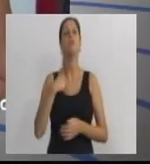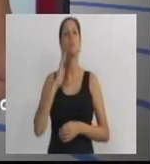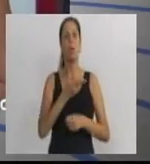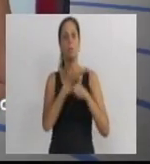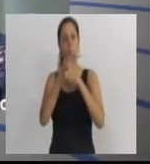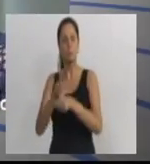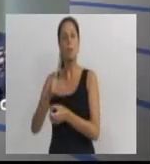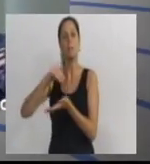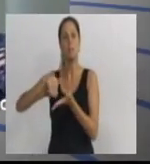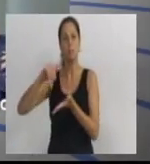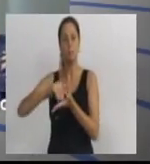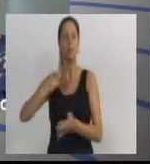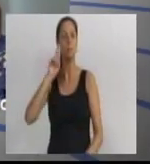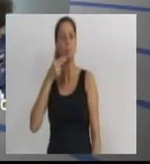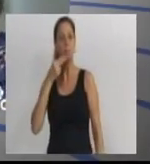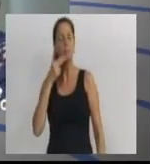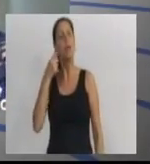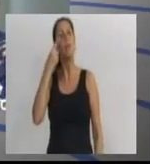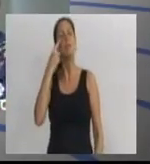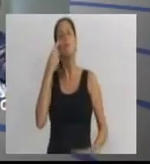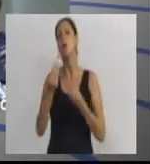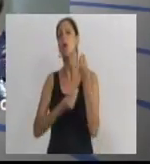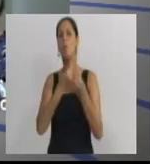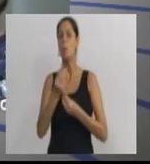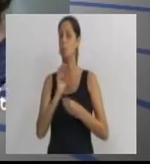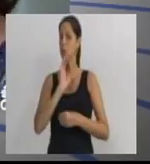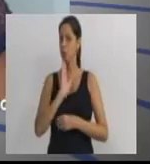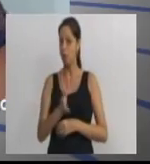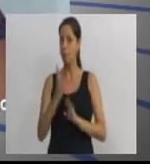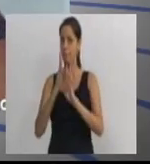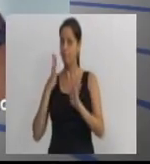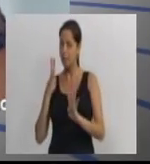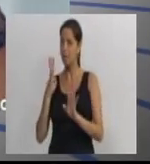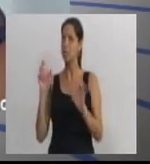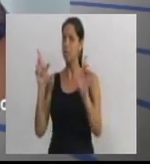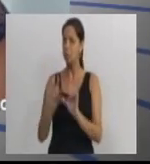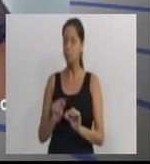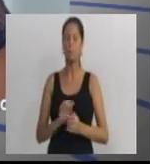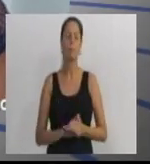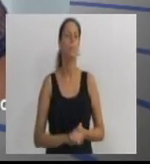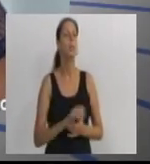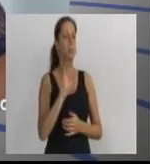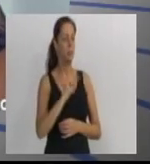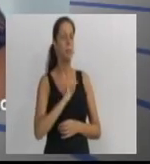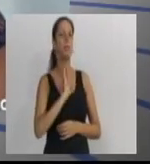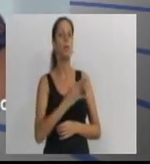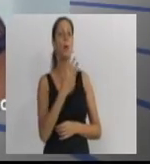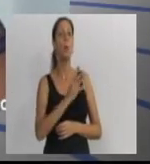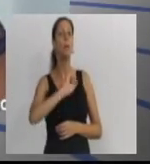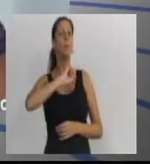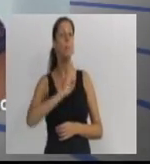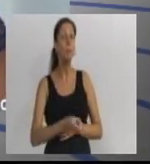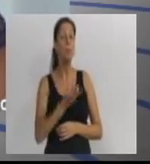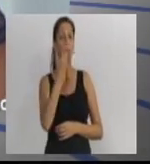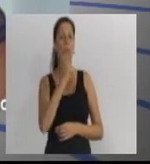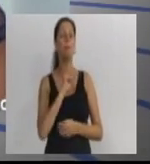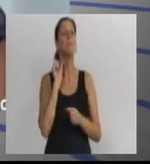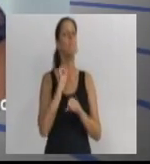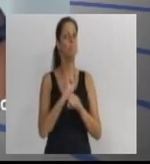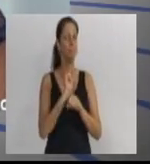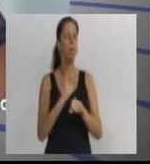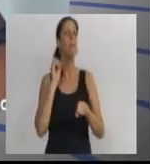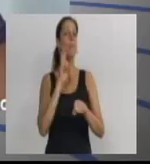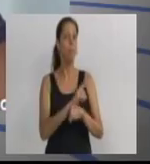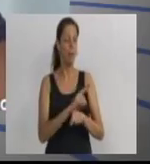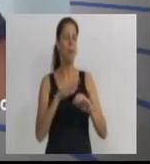secretária de Educação para saber se esse número dessa vez diminuiu. Hoje nós temos em torno de 4 mil crianças ainda na fila,